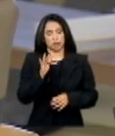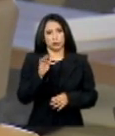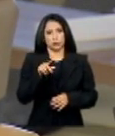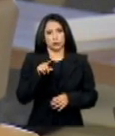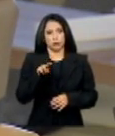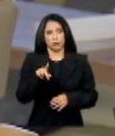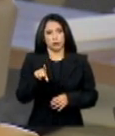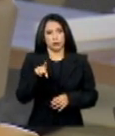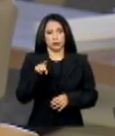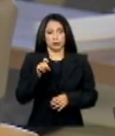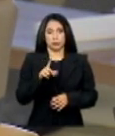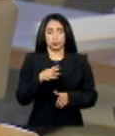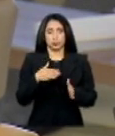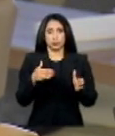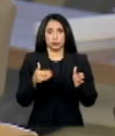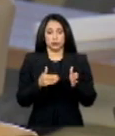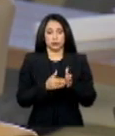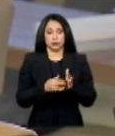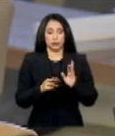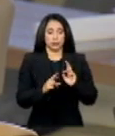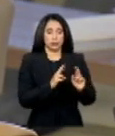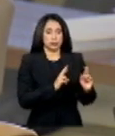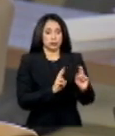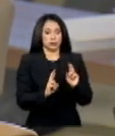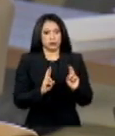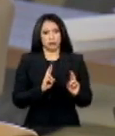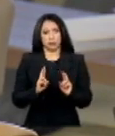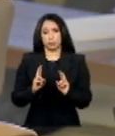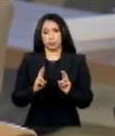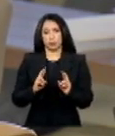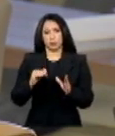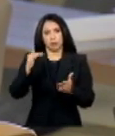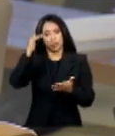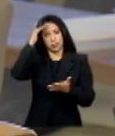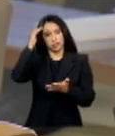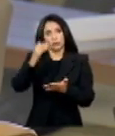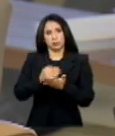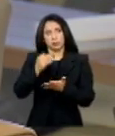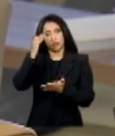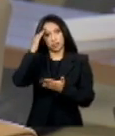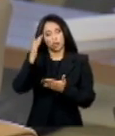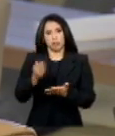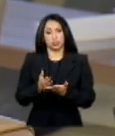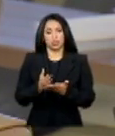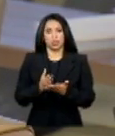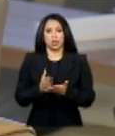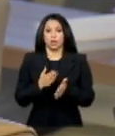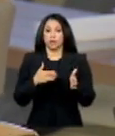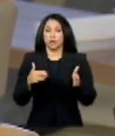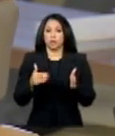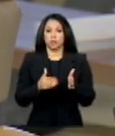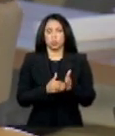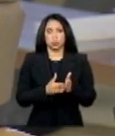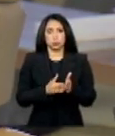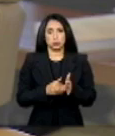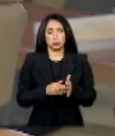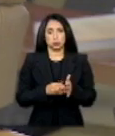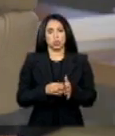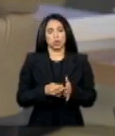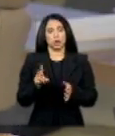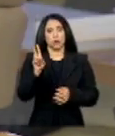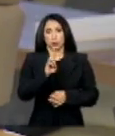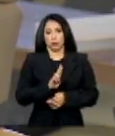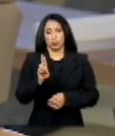todas as relações de fato podem ser submetidas as relações de consumo porque se tudo se tratar de relação de consumo a